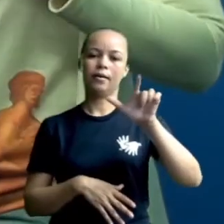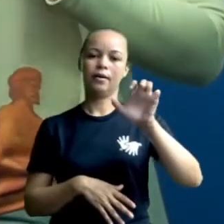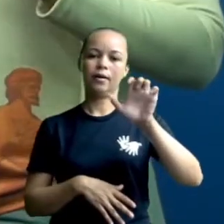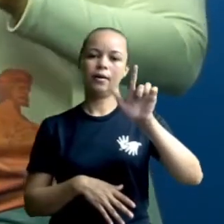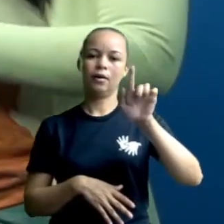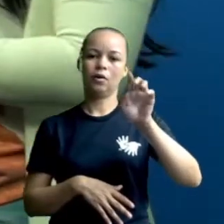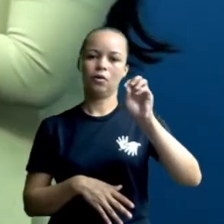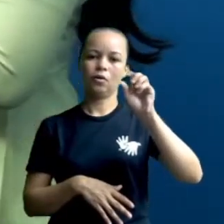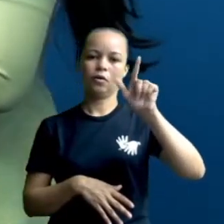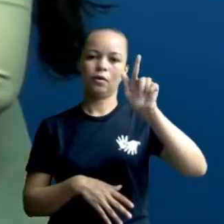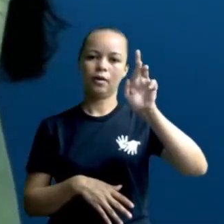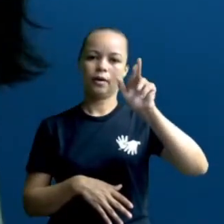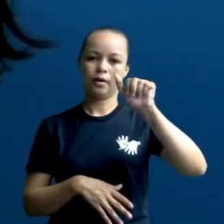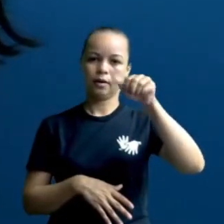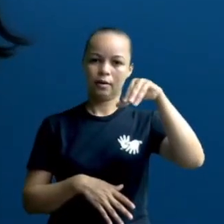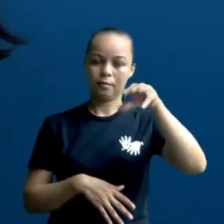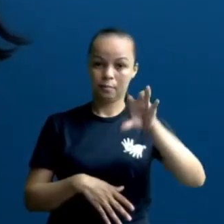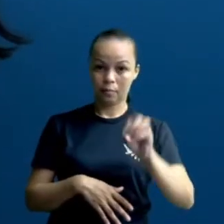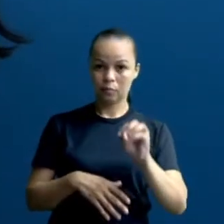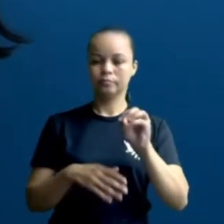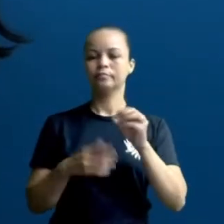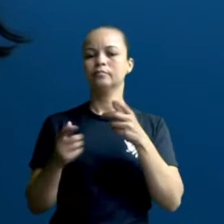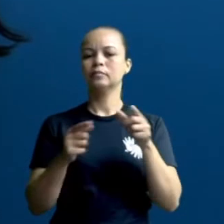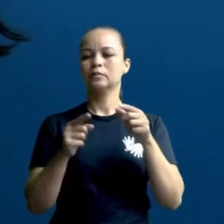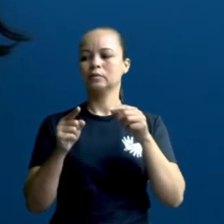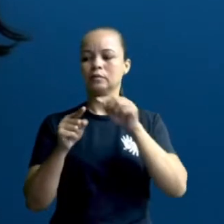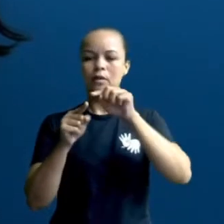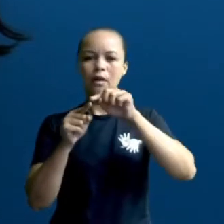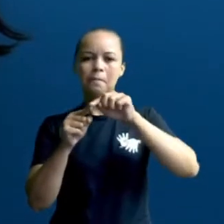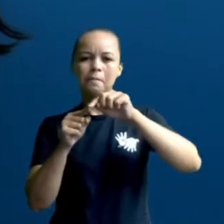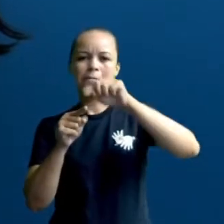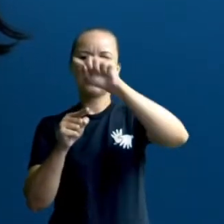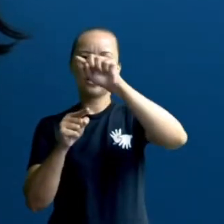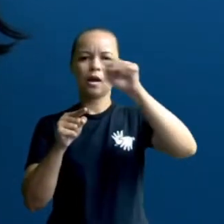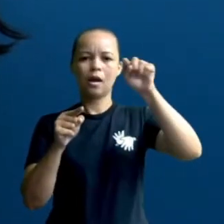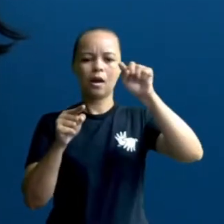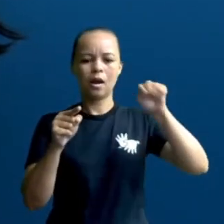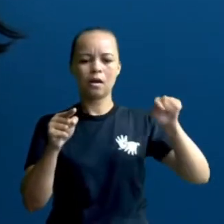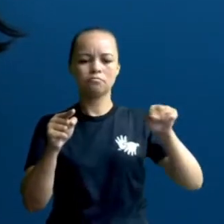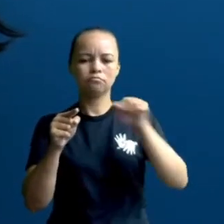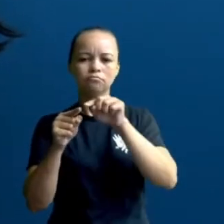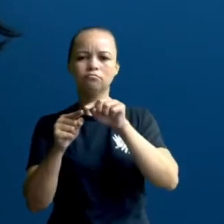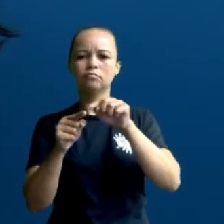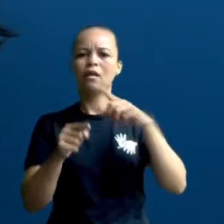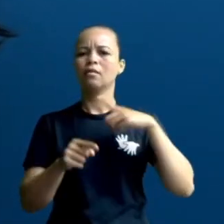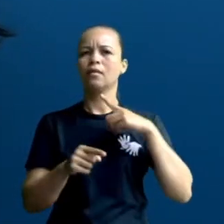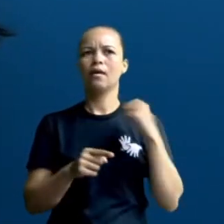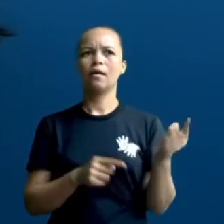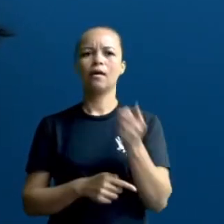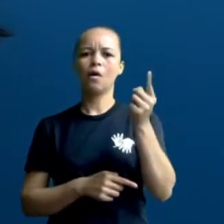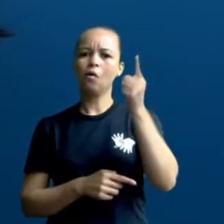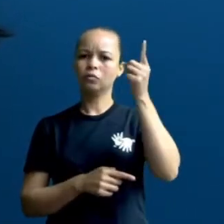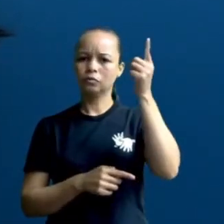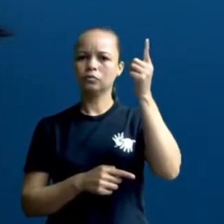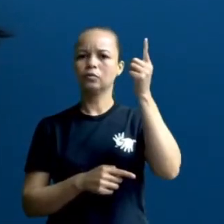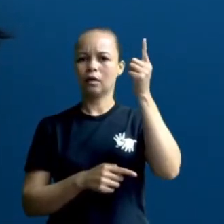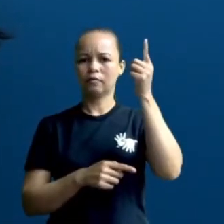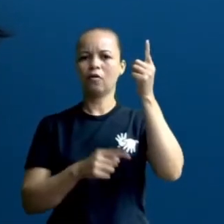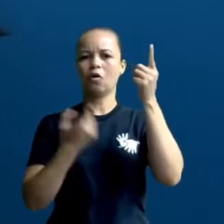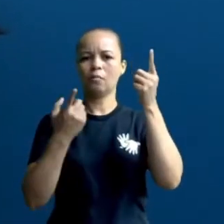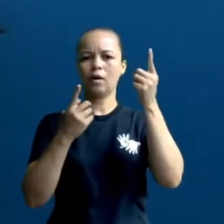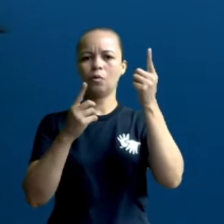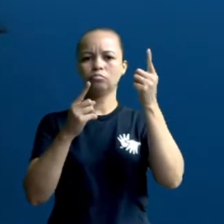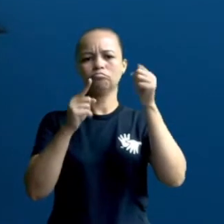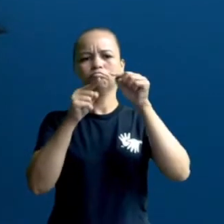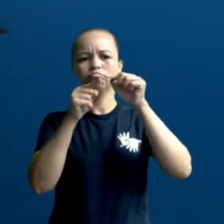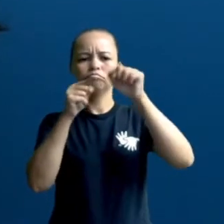paralelogramo. Lembrando, o paralelogramo ó, tem uma altura. Essa altura forma um triângulozinho.